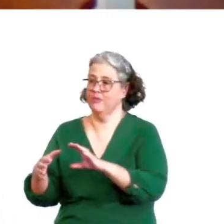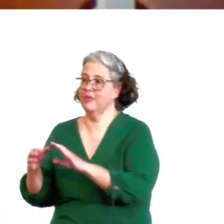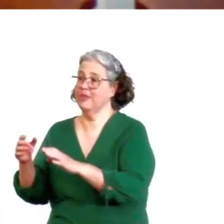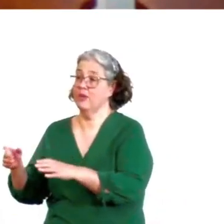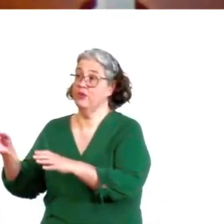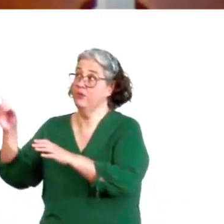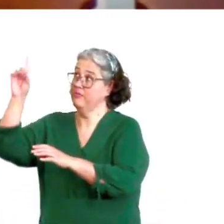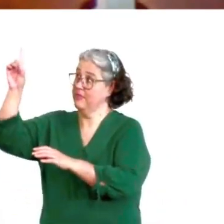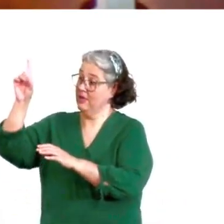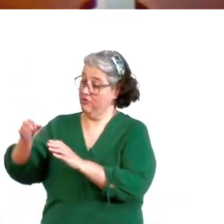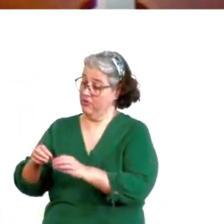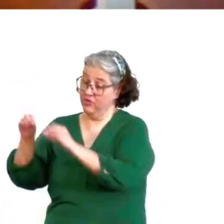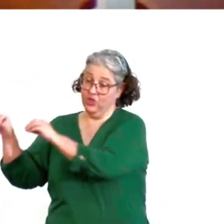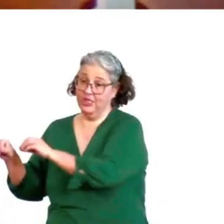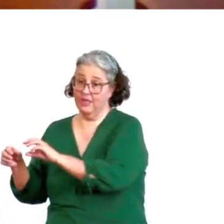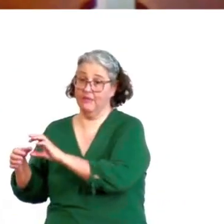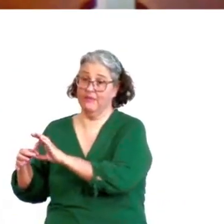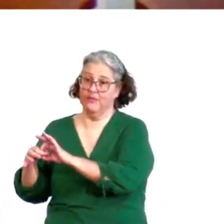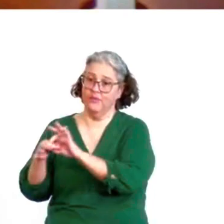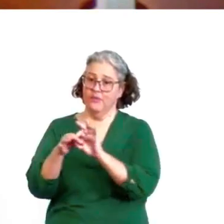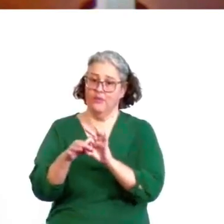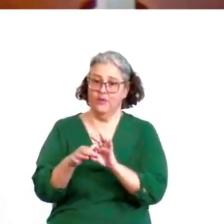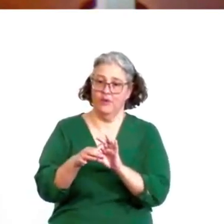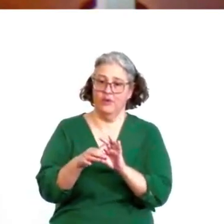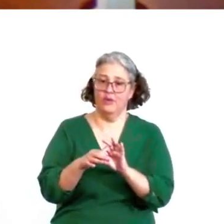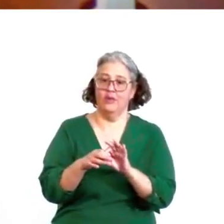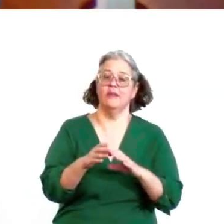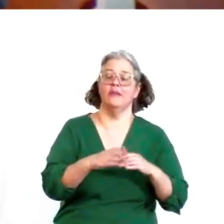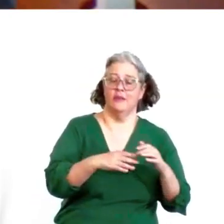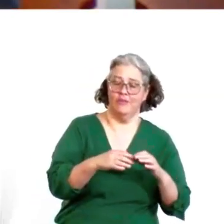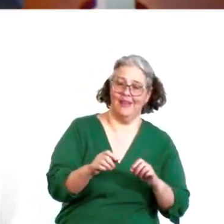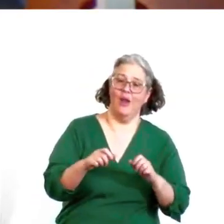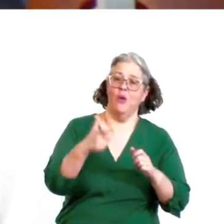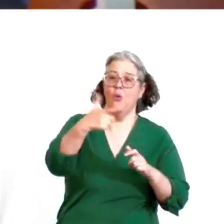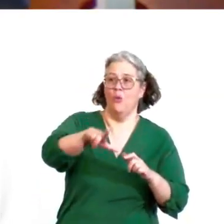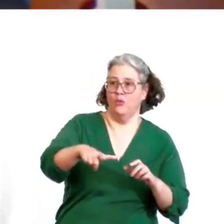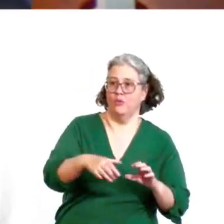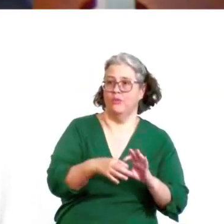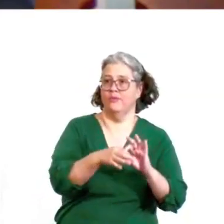mas eles param em outro igual àquele.